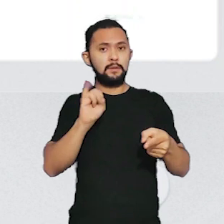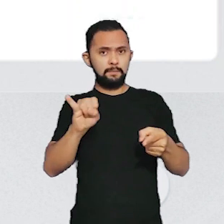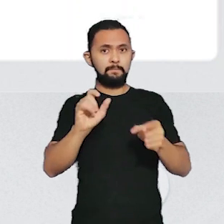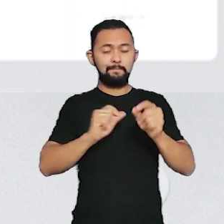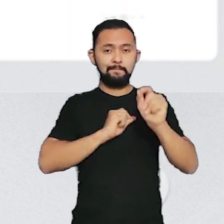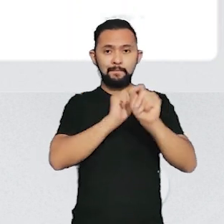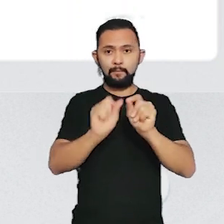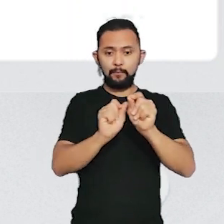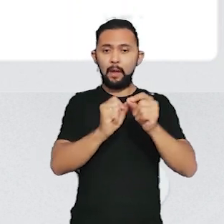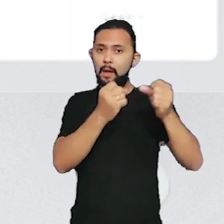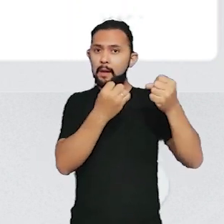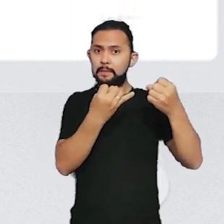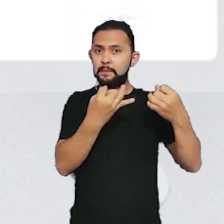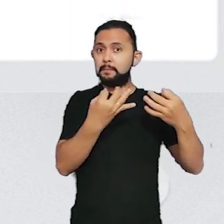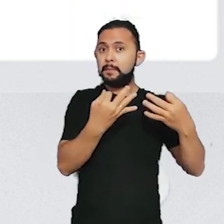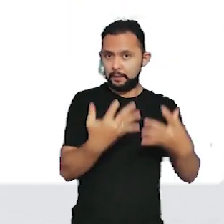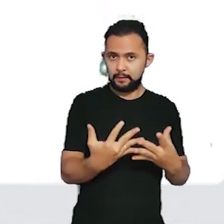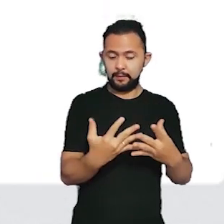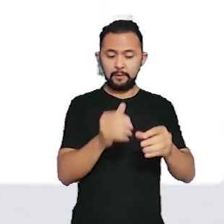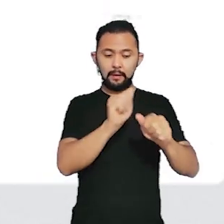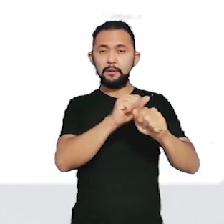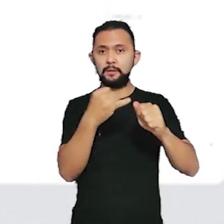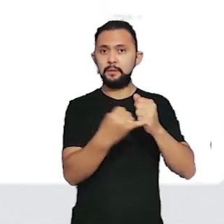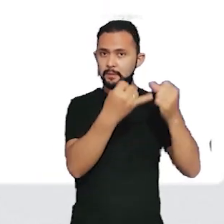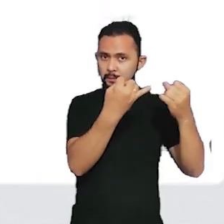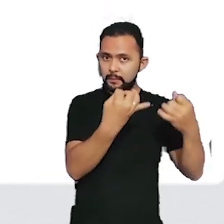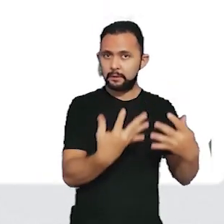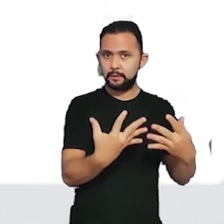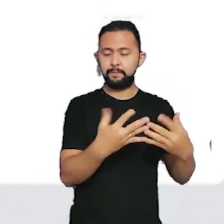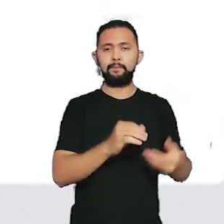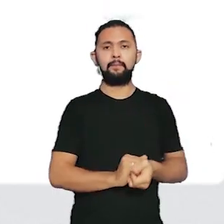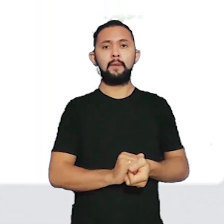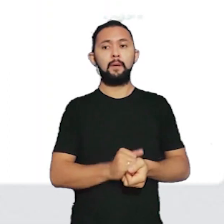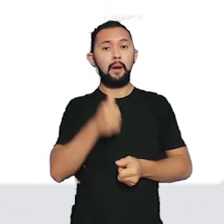é explicativa, tá? A moça que está